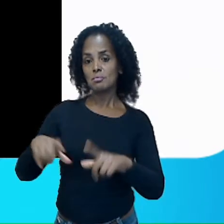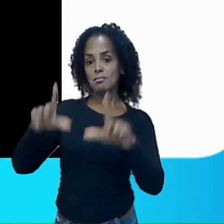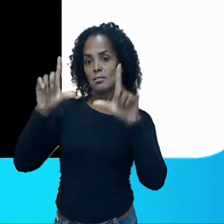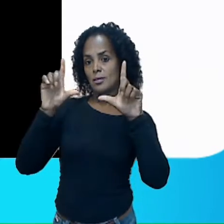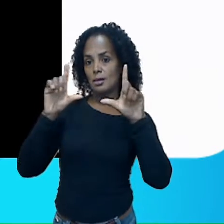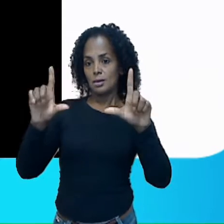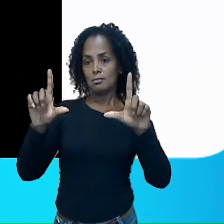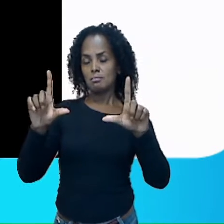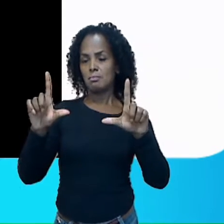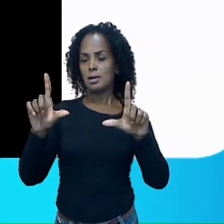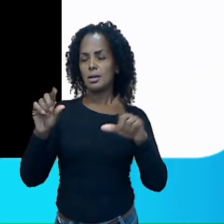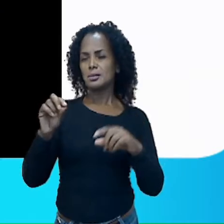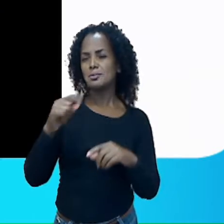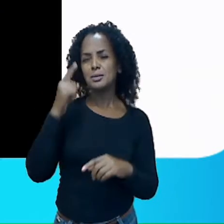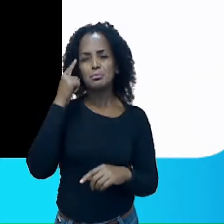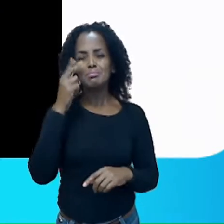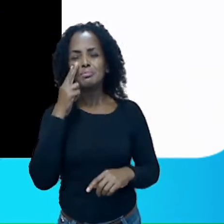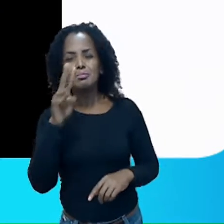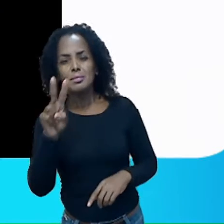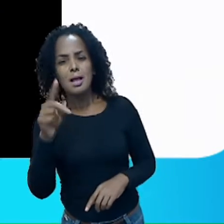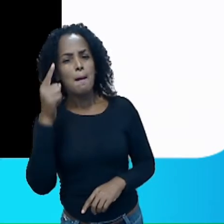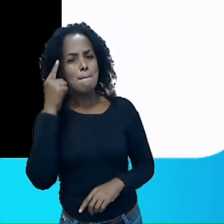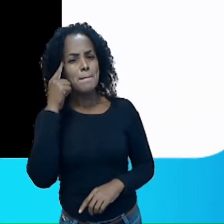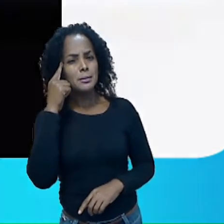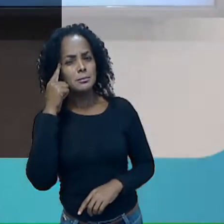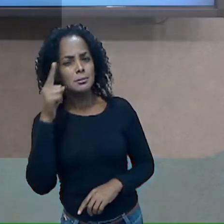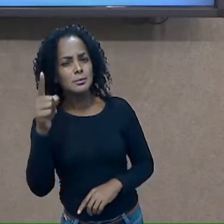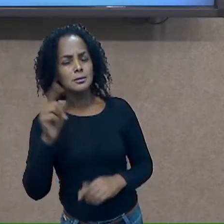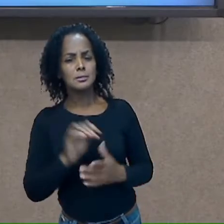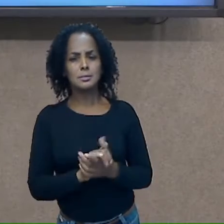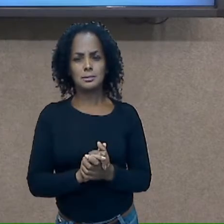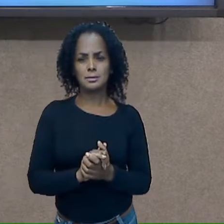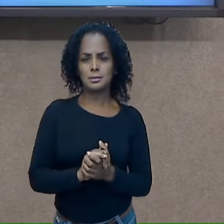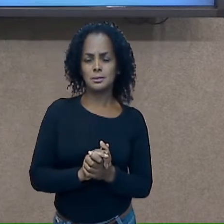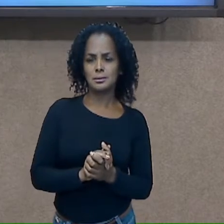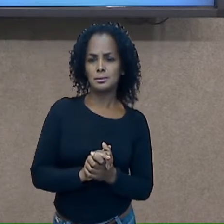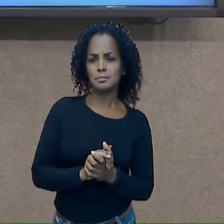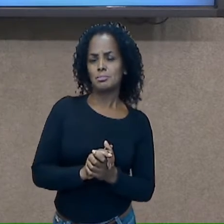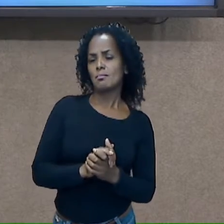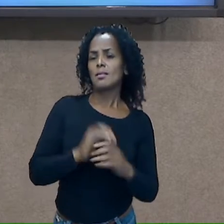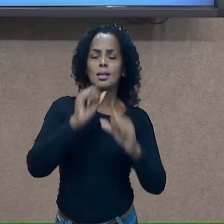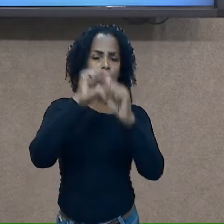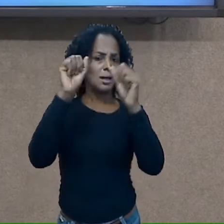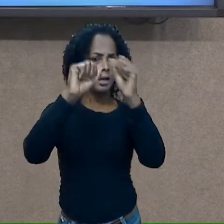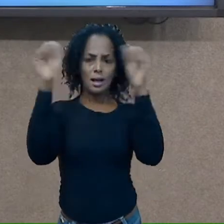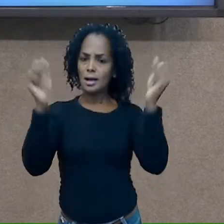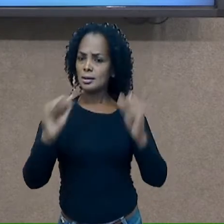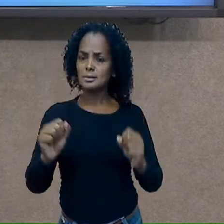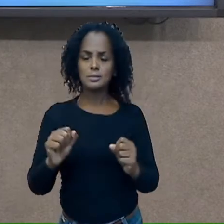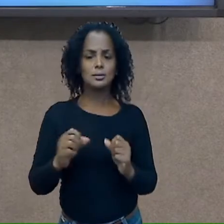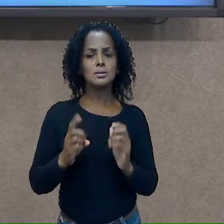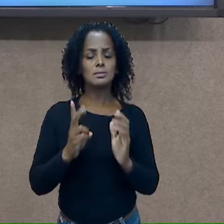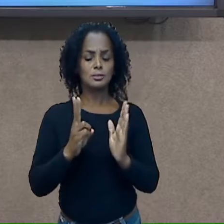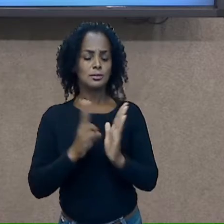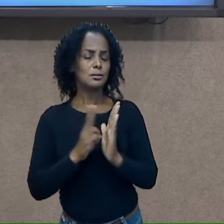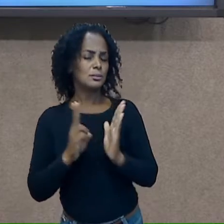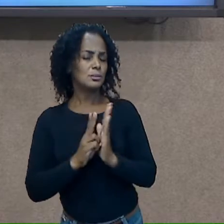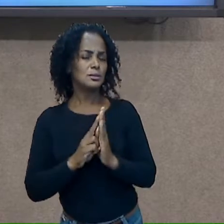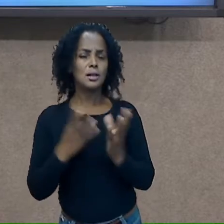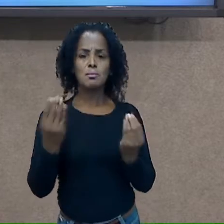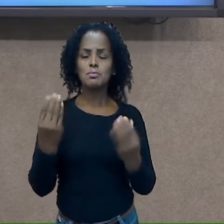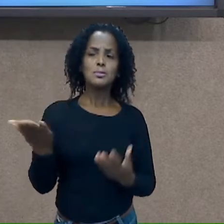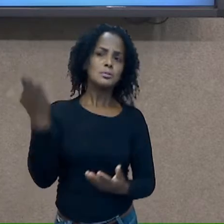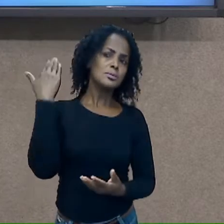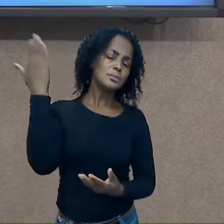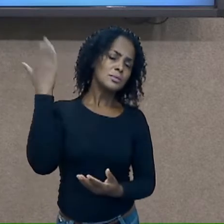para a gente refletir e valorizar a arte indígena, que é muito antiga e